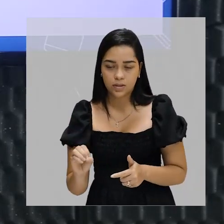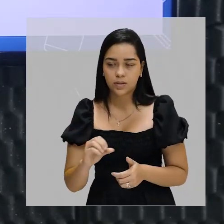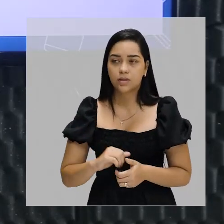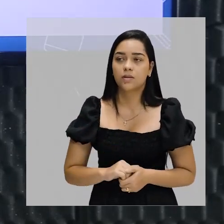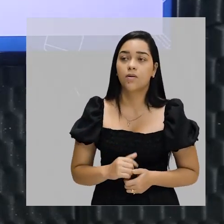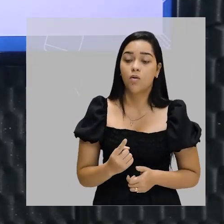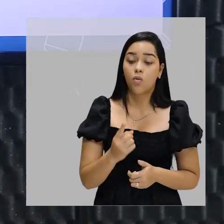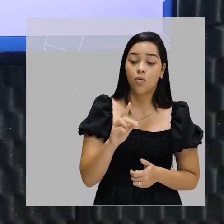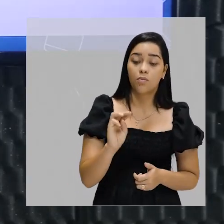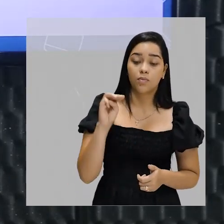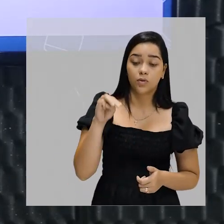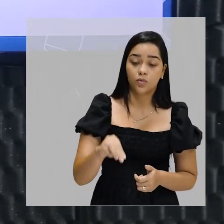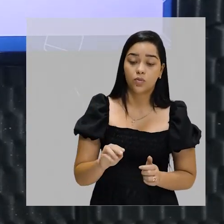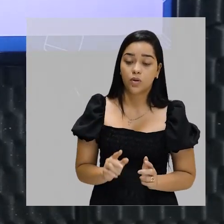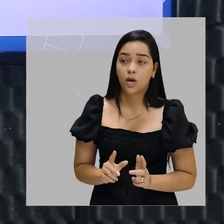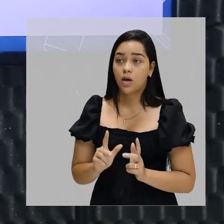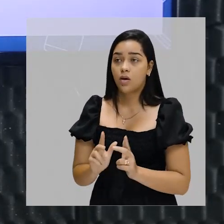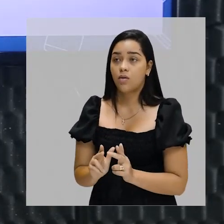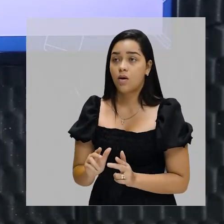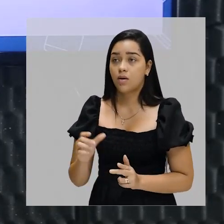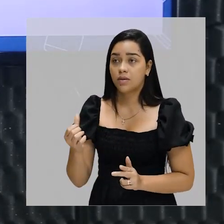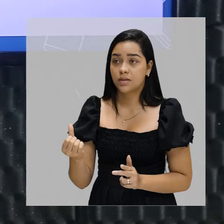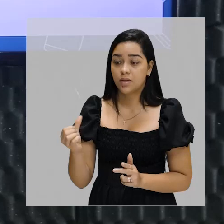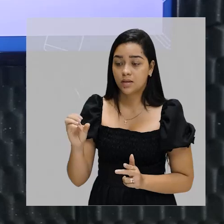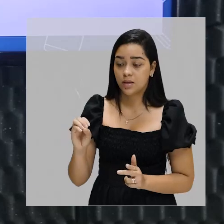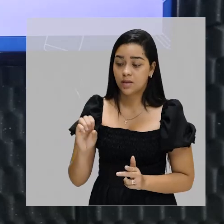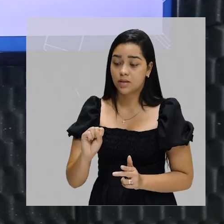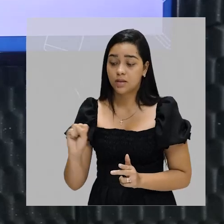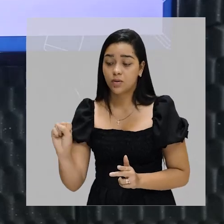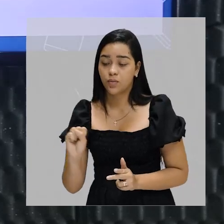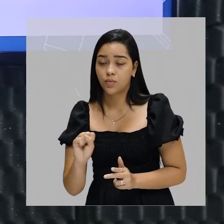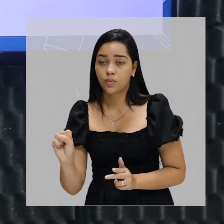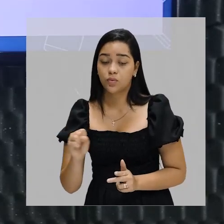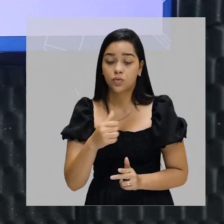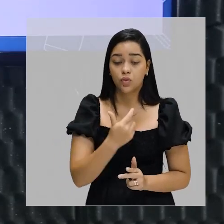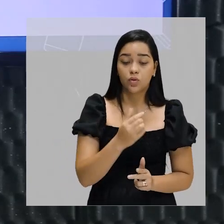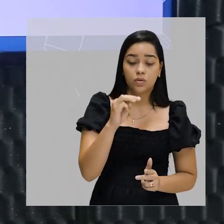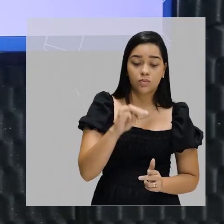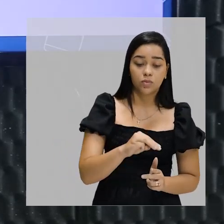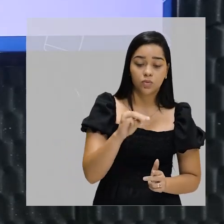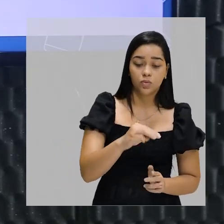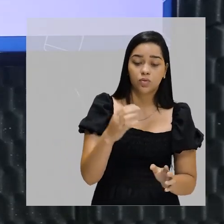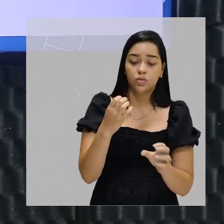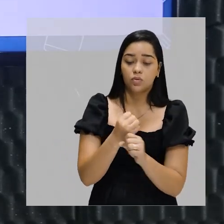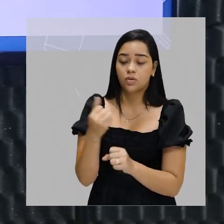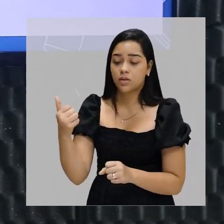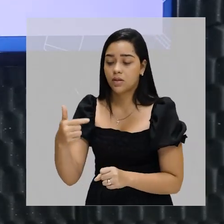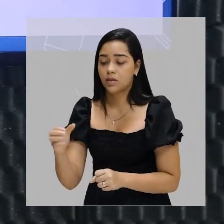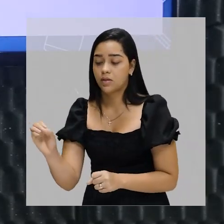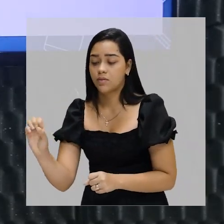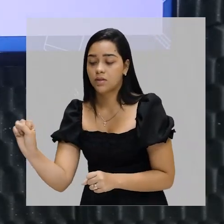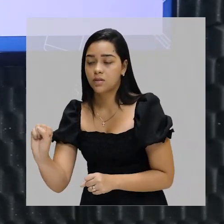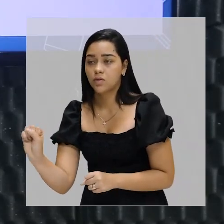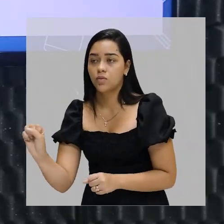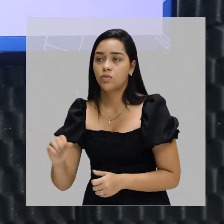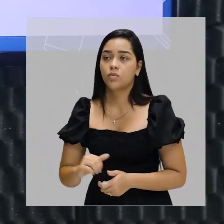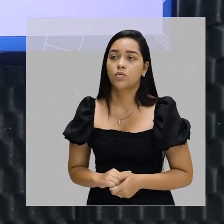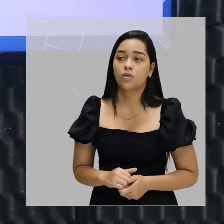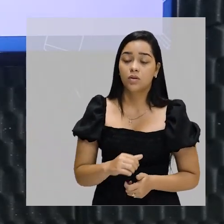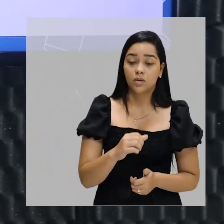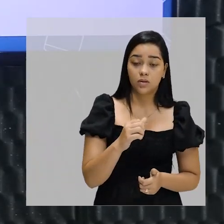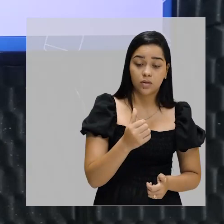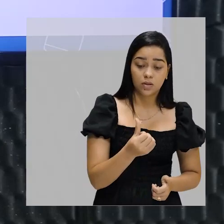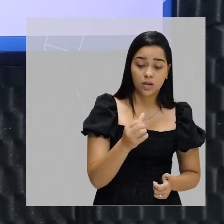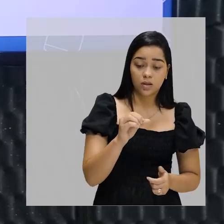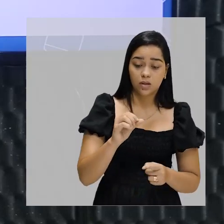1 minuto equivale a 60 segundos. 2 minutos, nós vamos ter 120 segundos.